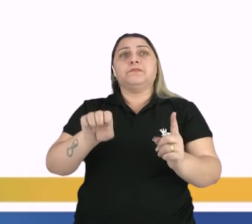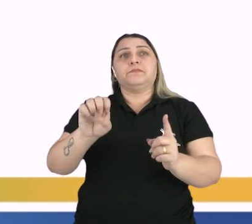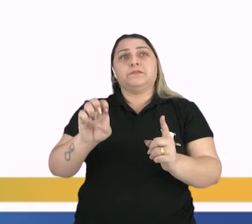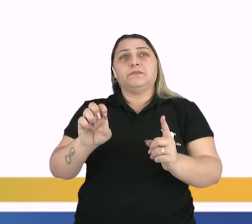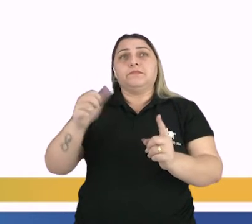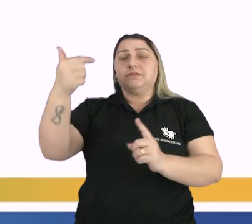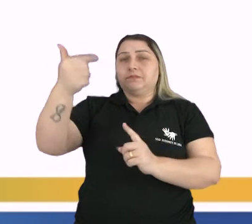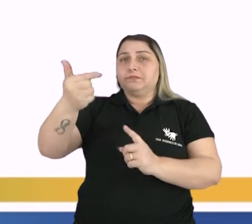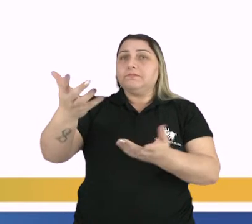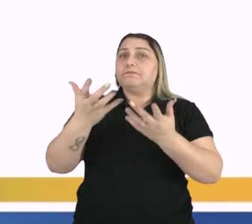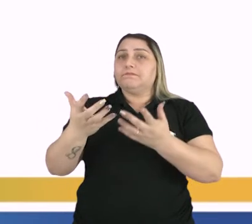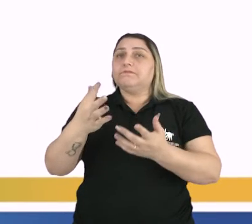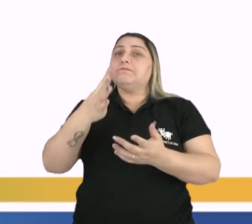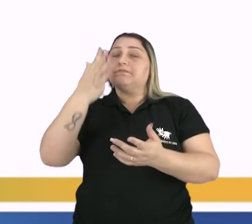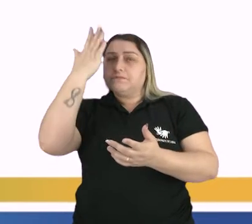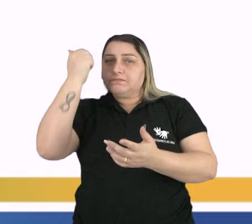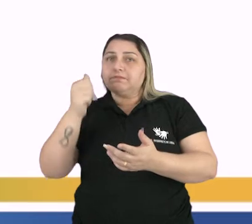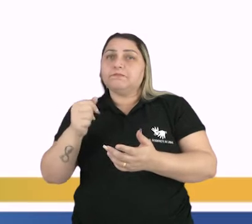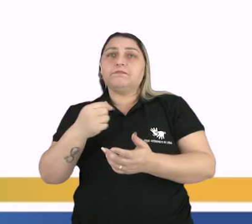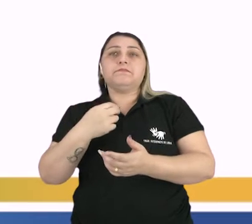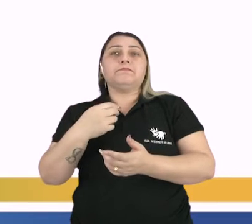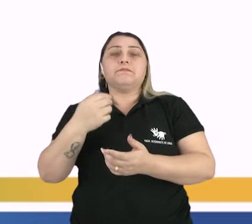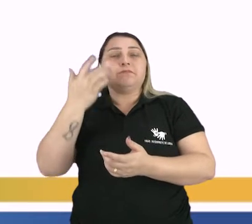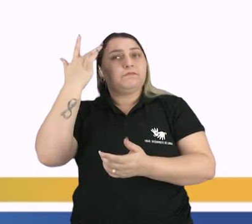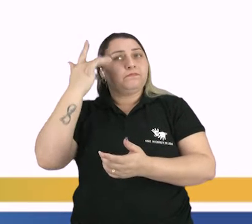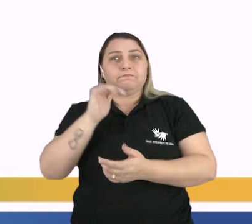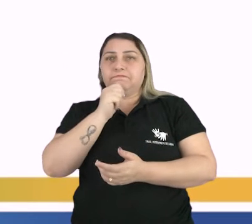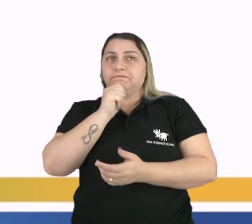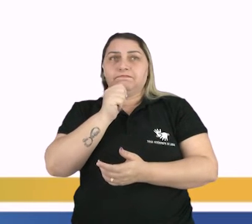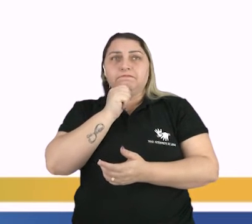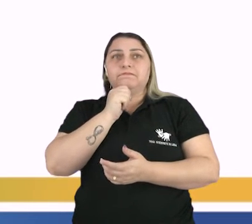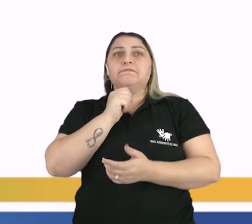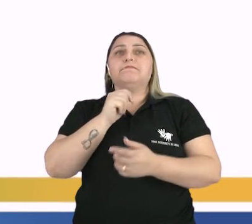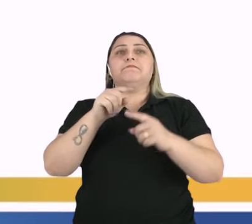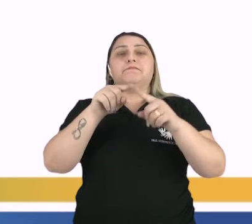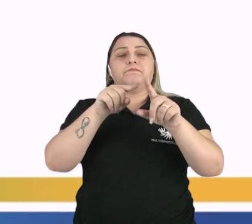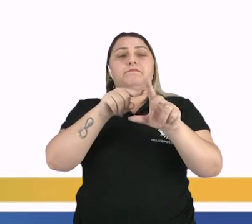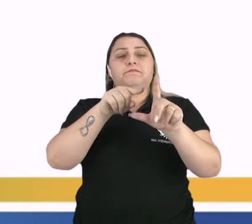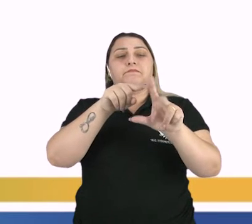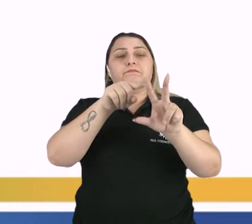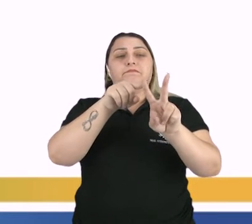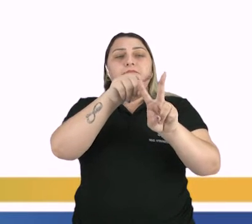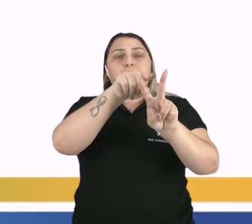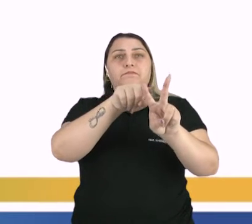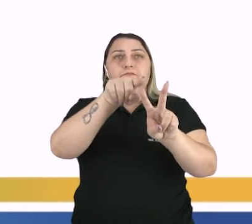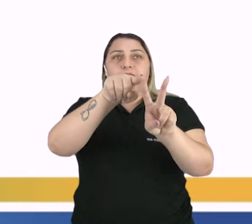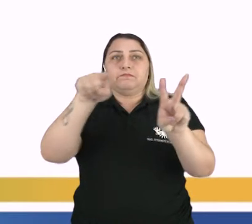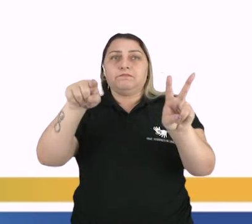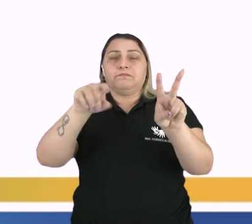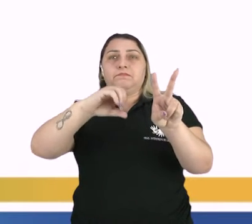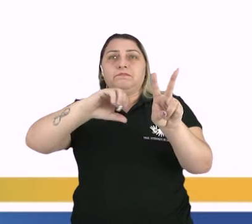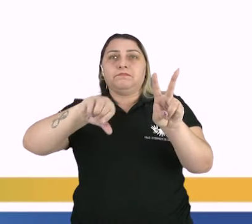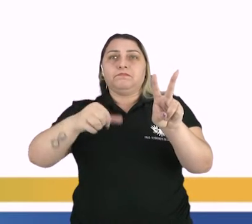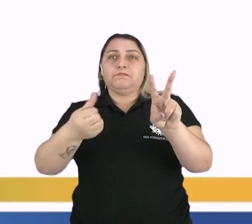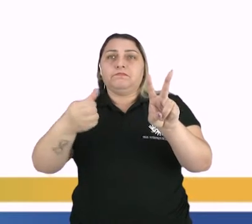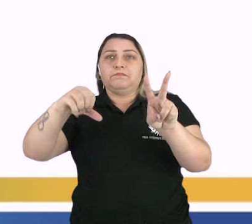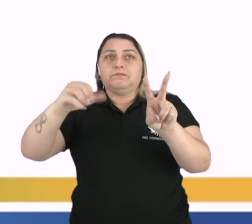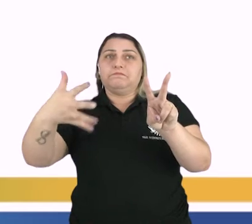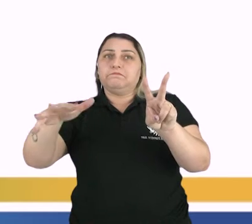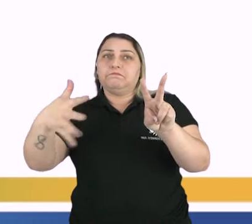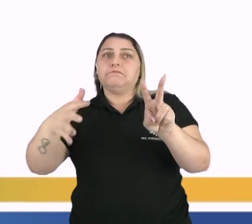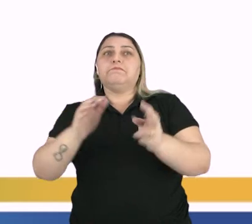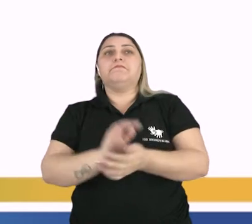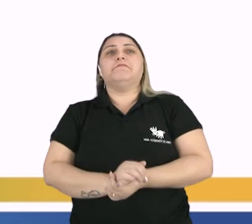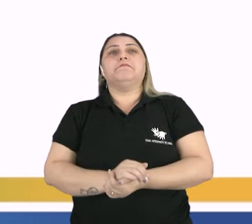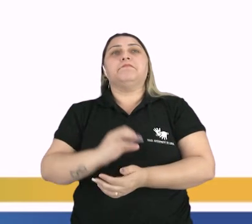que queremos conhecer seno, né? E aí chegamos, aplicando raiz de ambos os membros, e chegamos no valor mais ou menos,